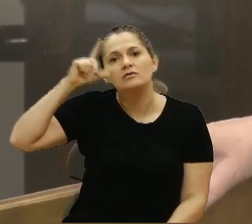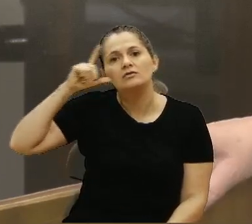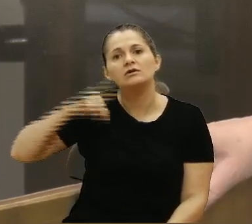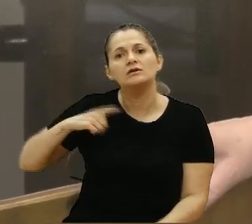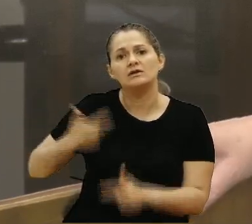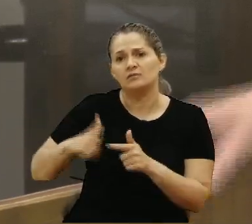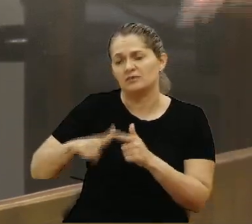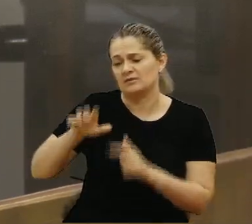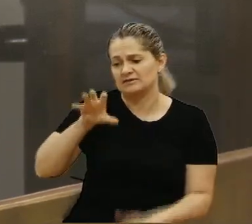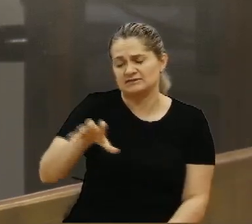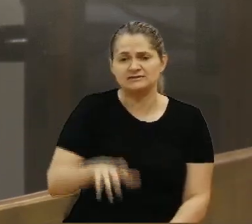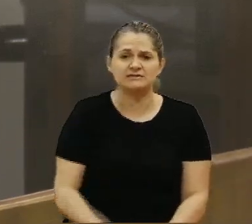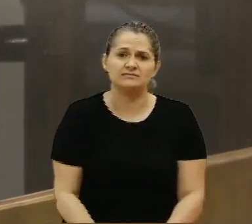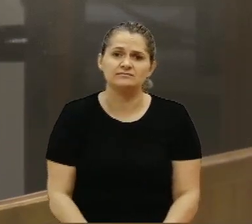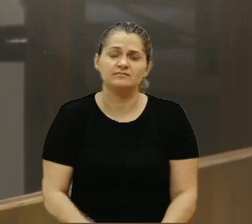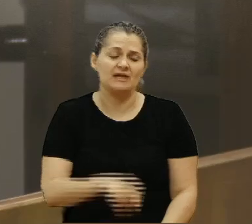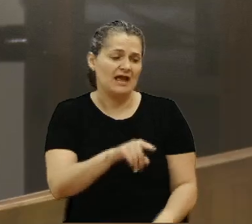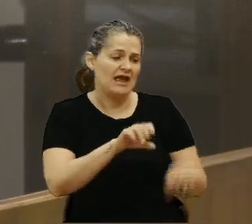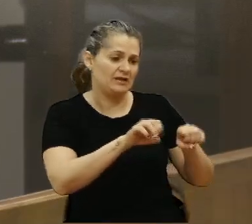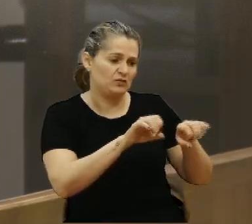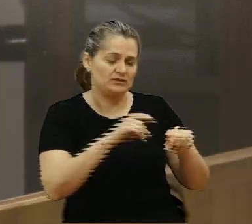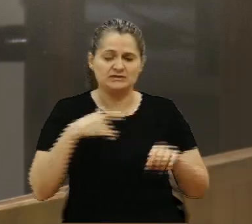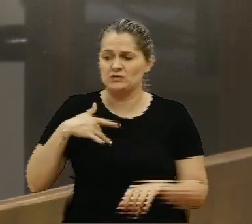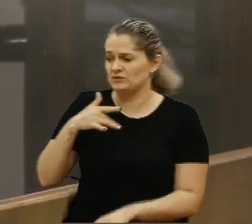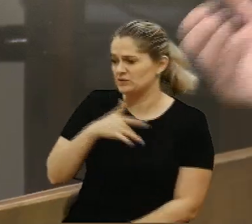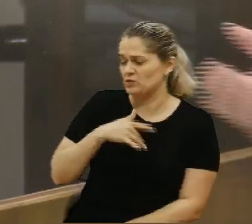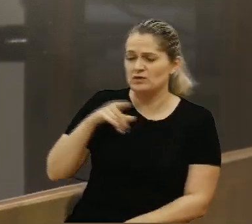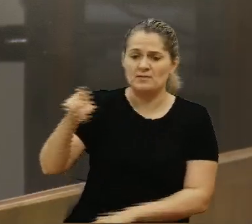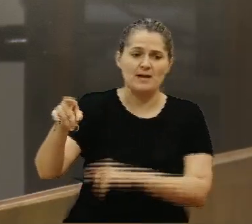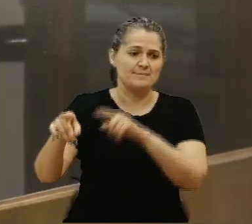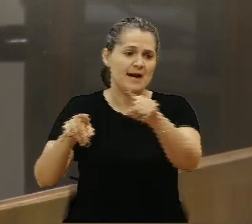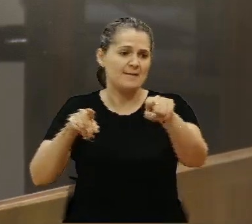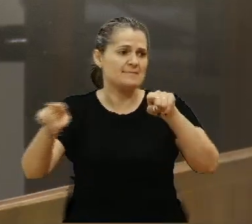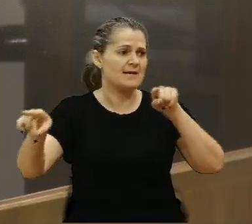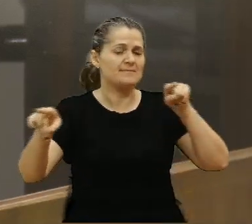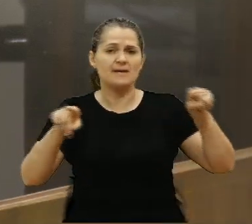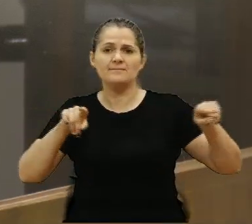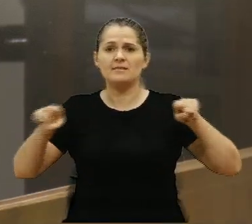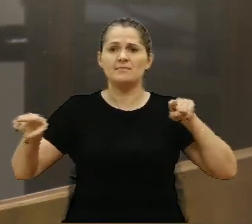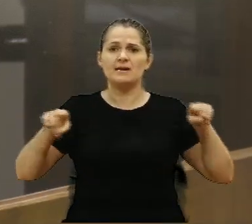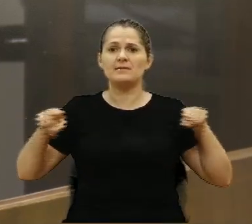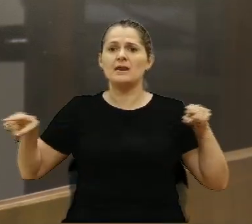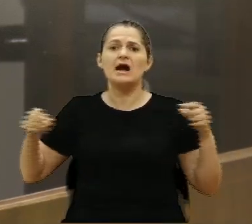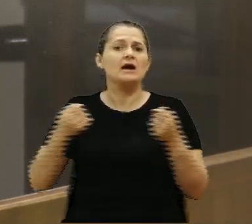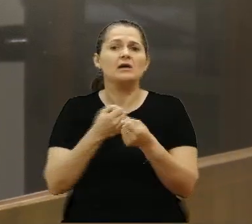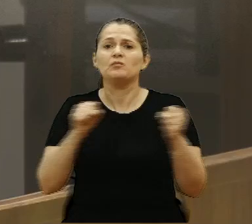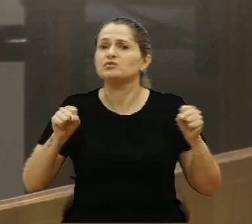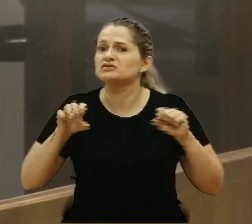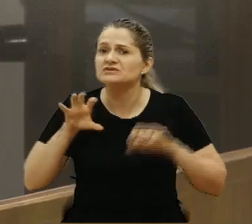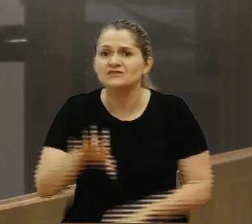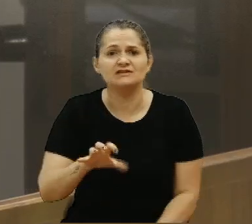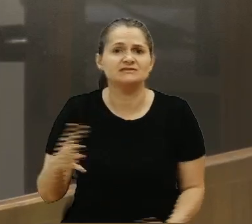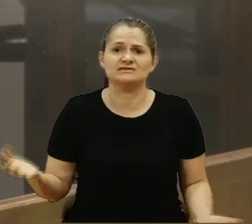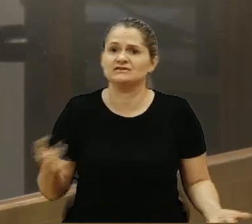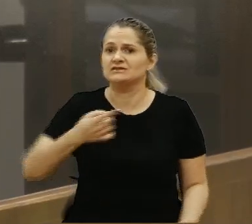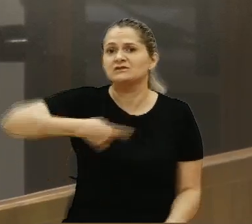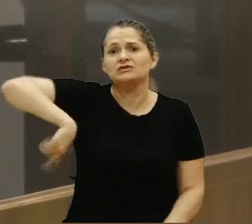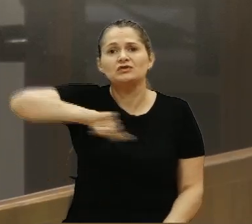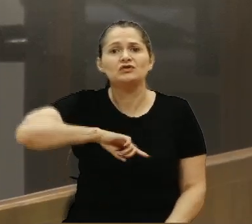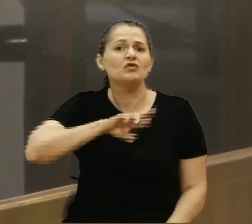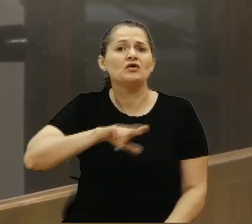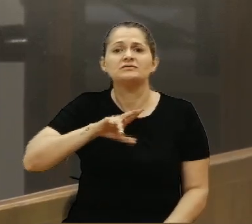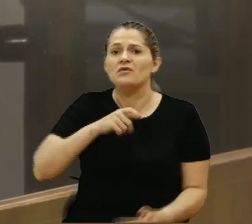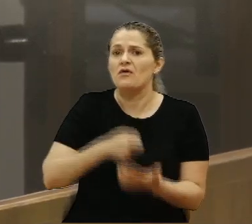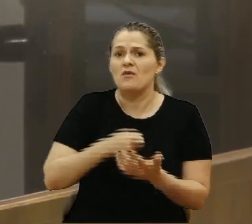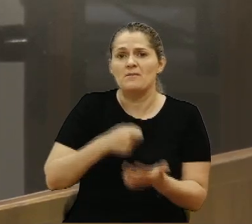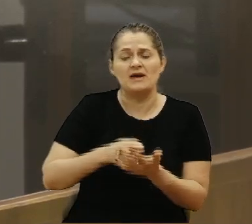dessas. Então, é na educação, é na saúde, é aqui, é ali. Não dá mais para ser assim. Nós não somos obrigados a resolver os problemas que o